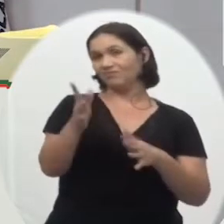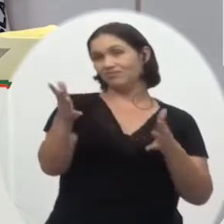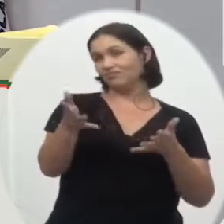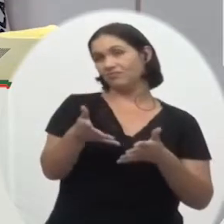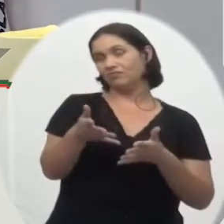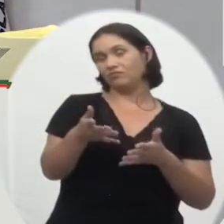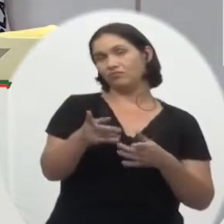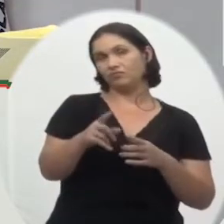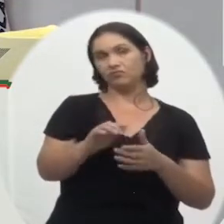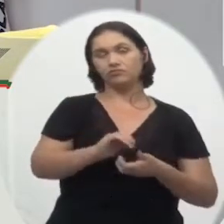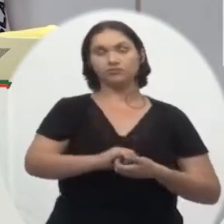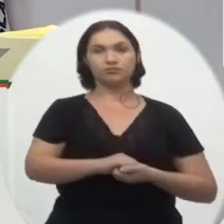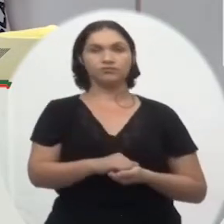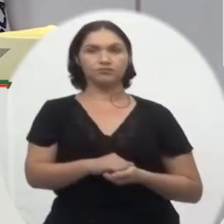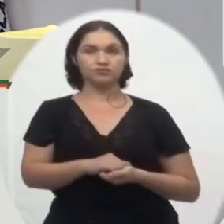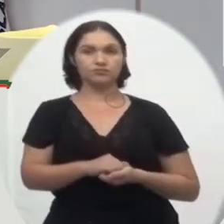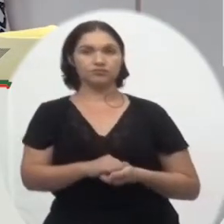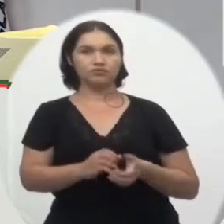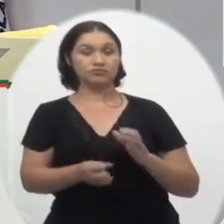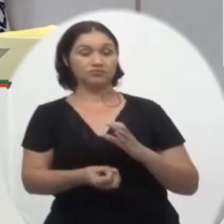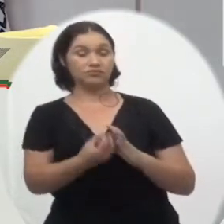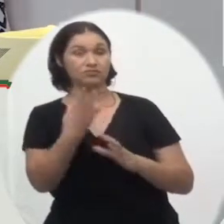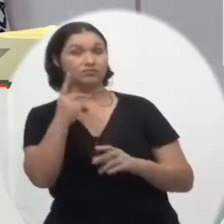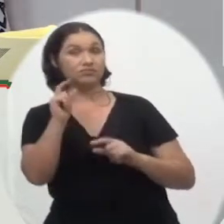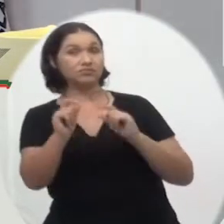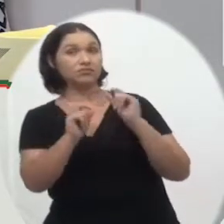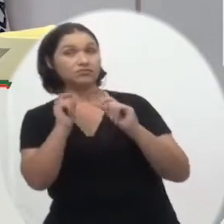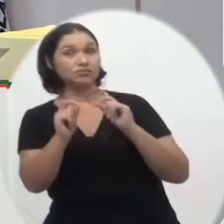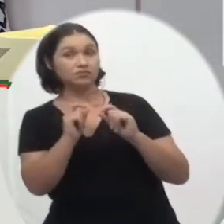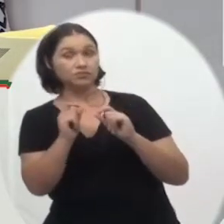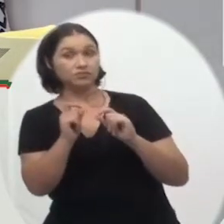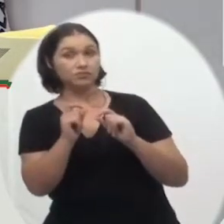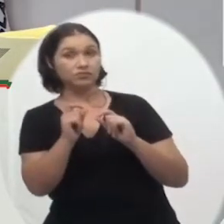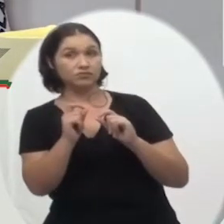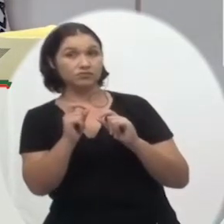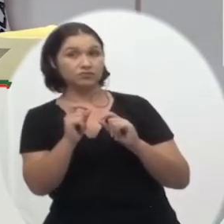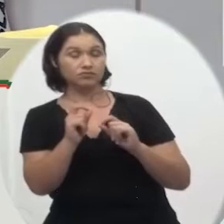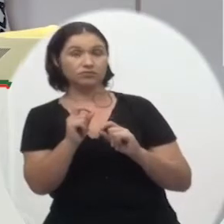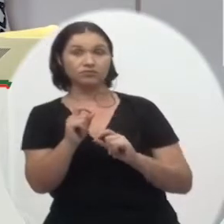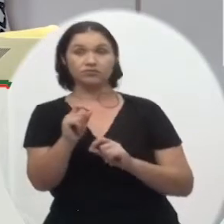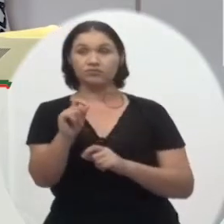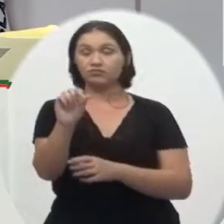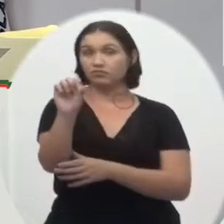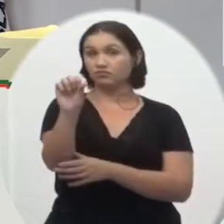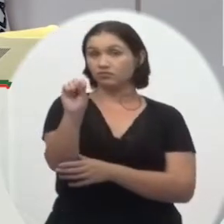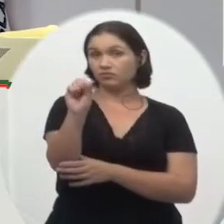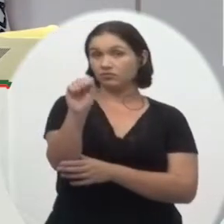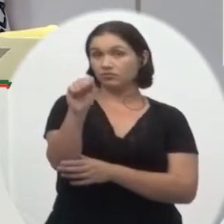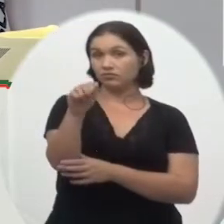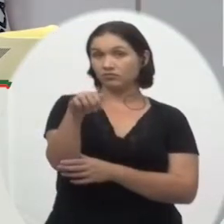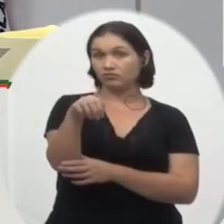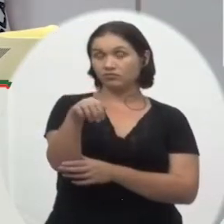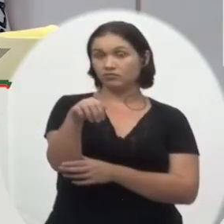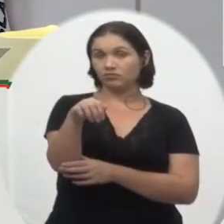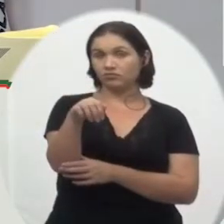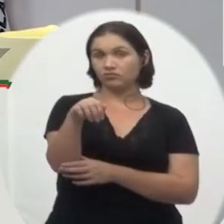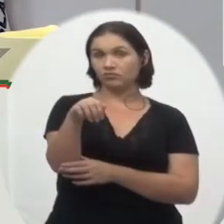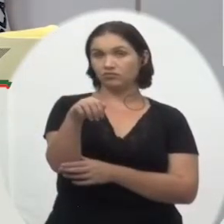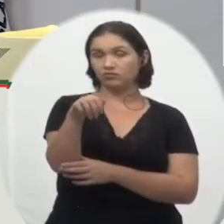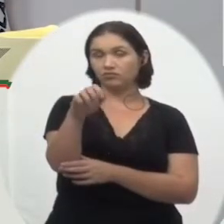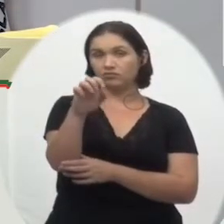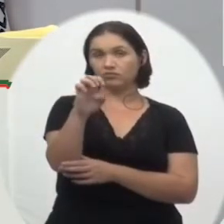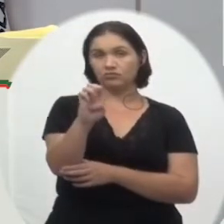Talvez. Criar nesse momento, ou autorizar a criação nesse momento do SAMAI.